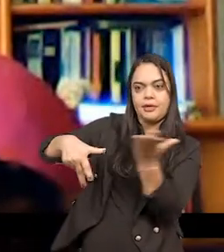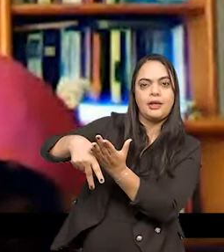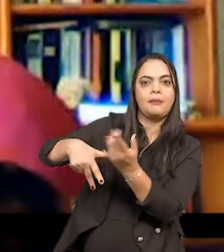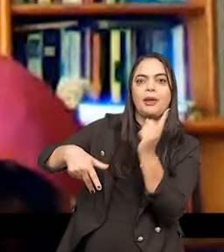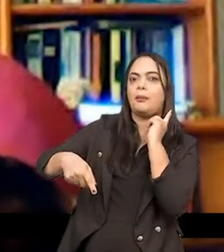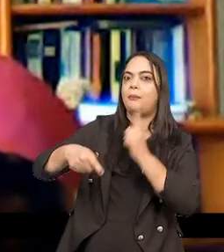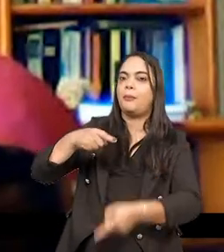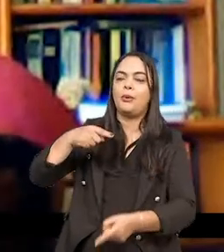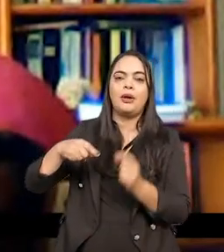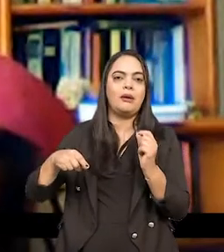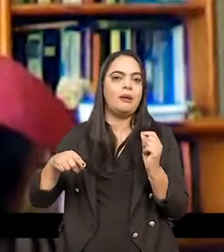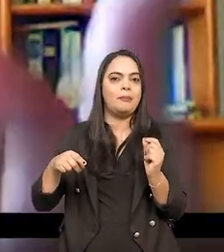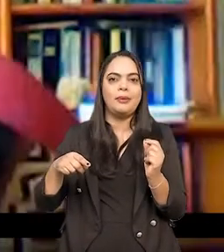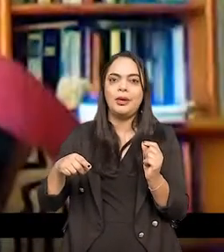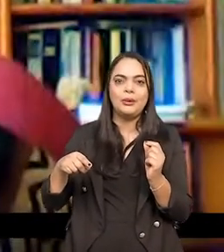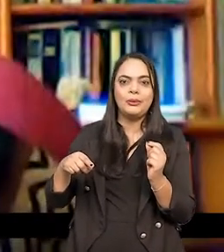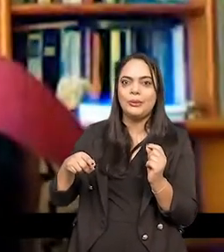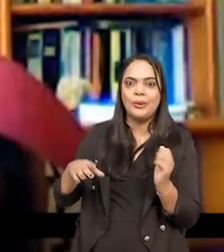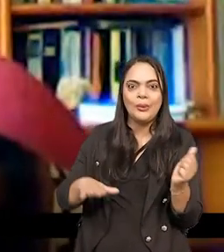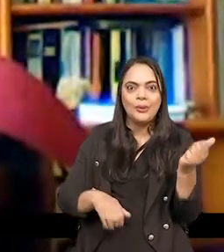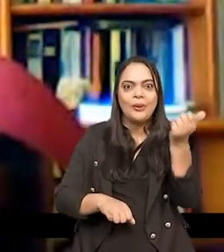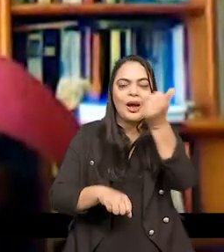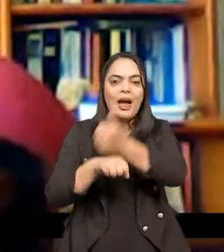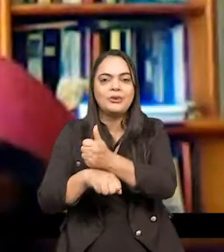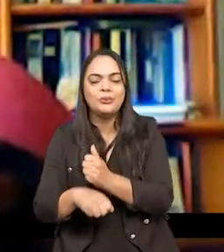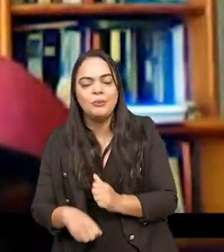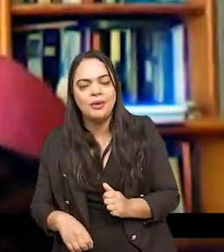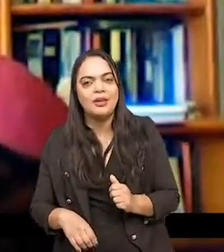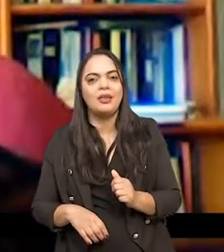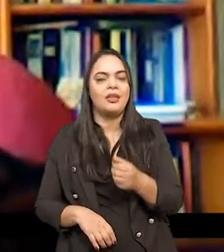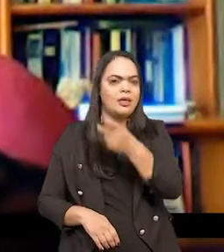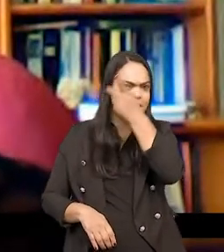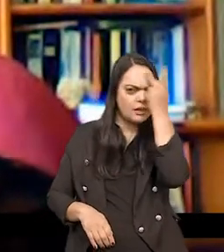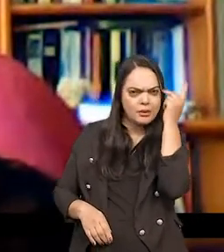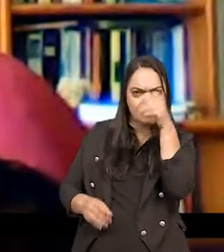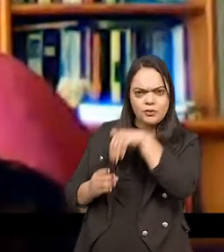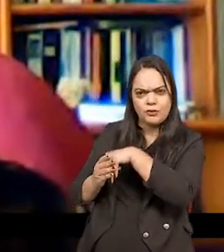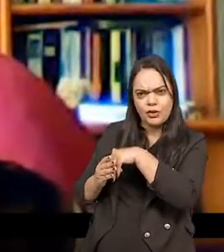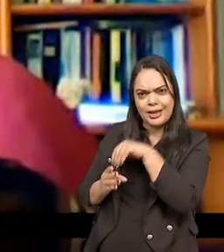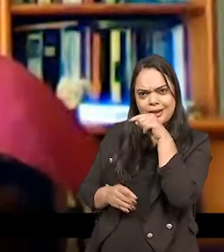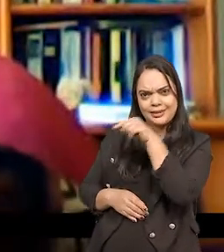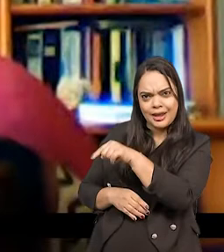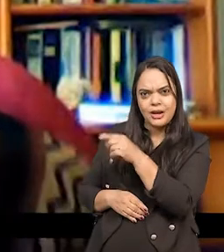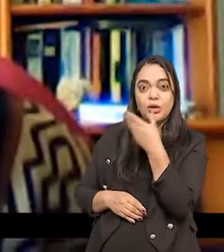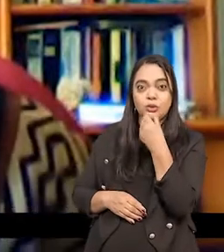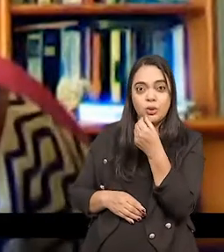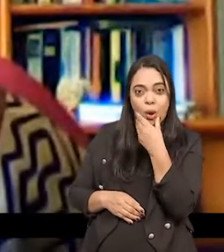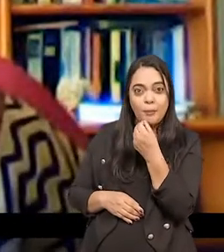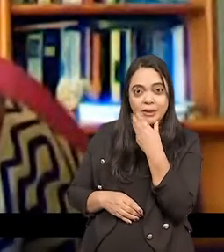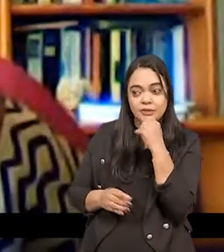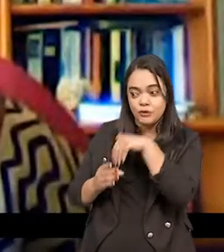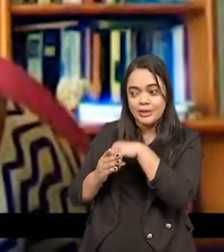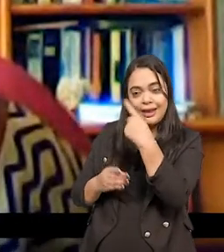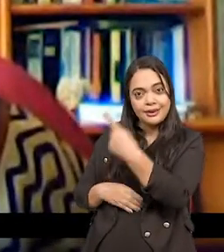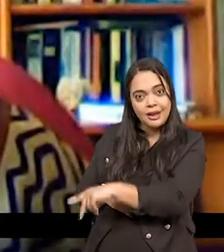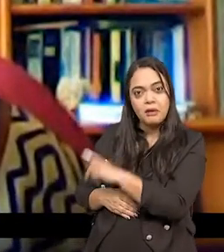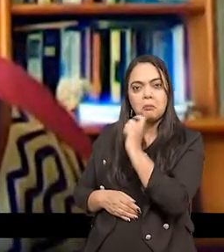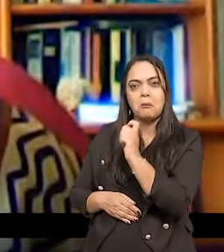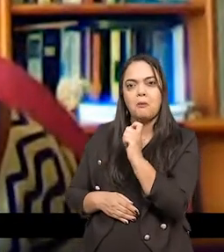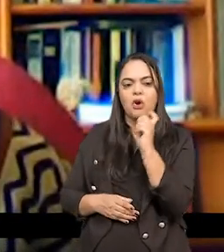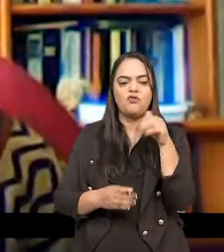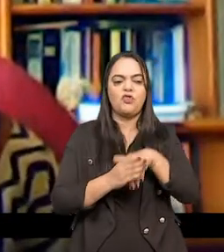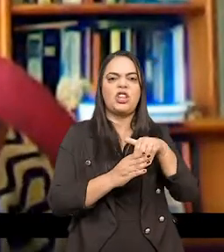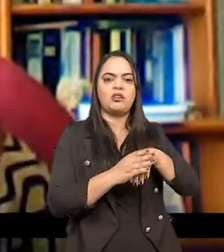que votaram nela, pretendem seu voto nela, também não foram permitidos a votação. Em